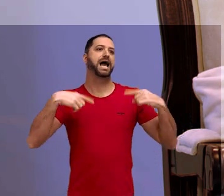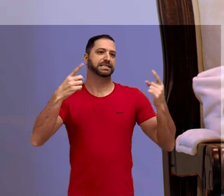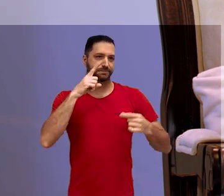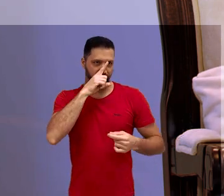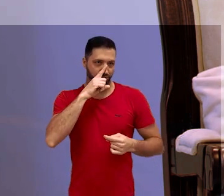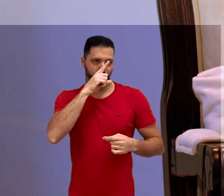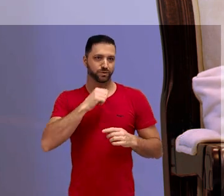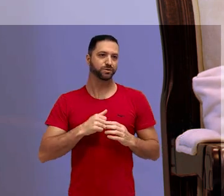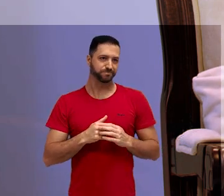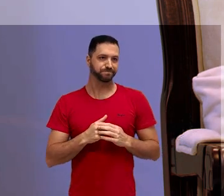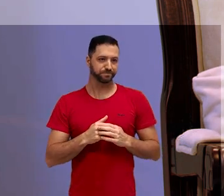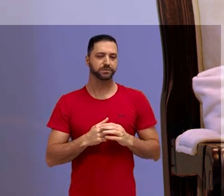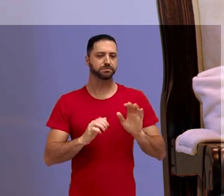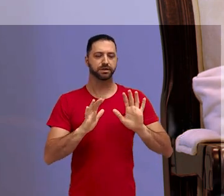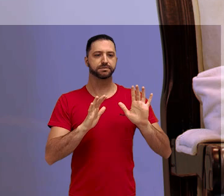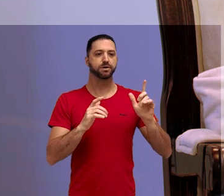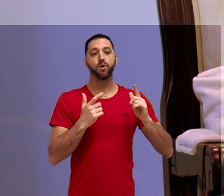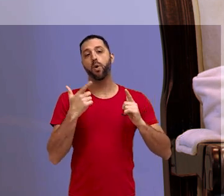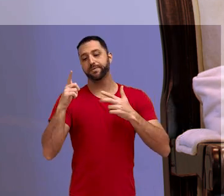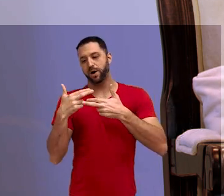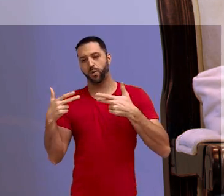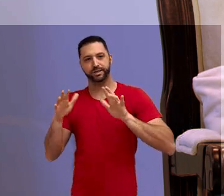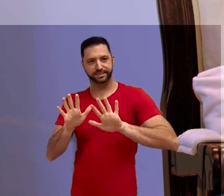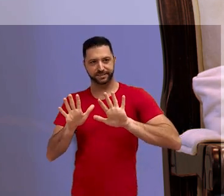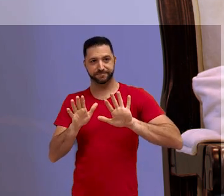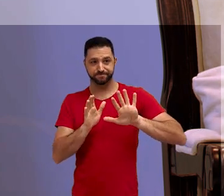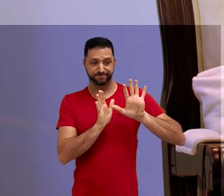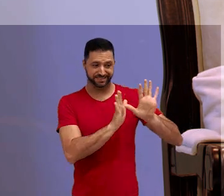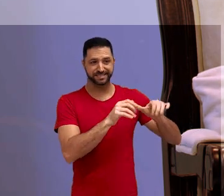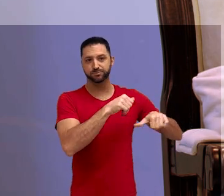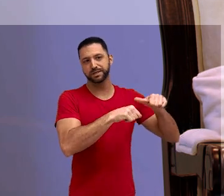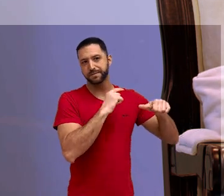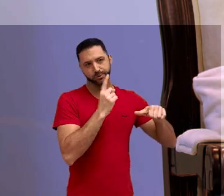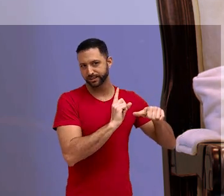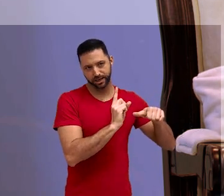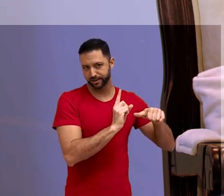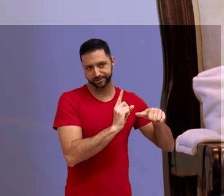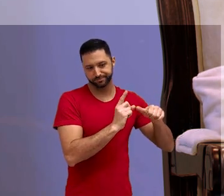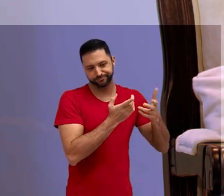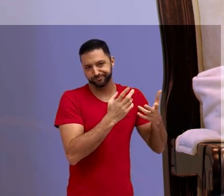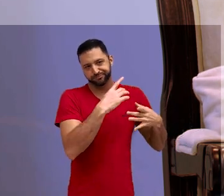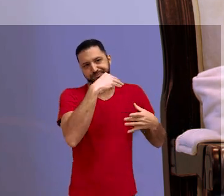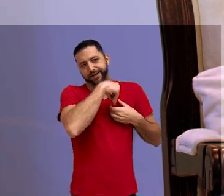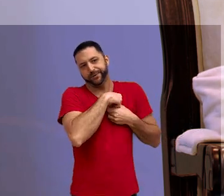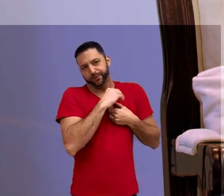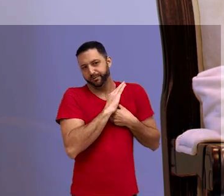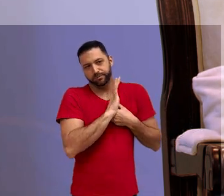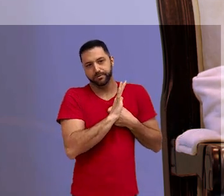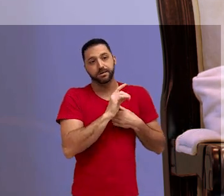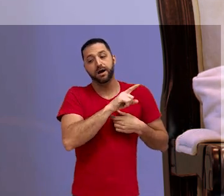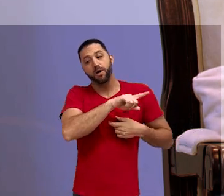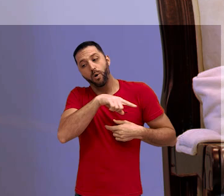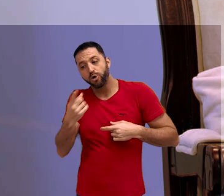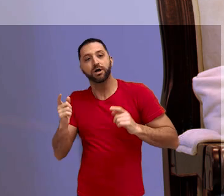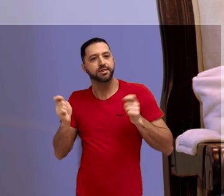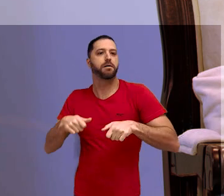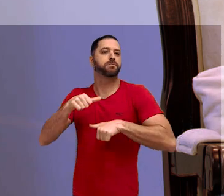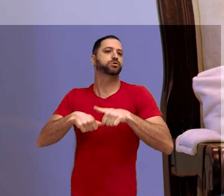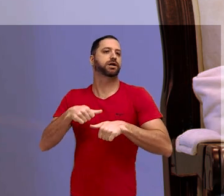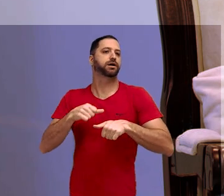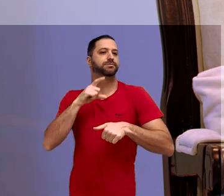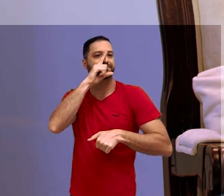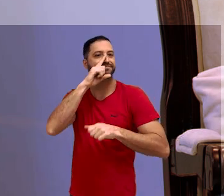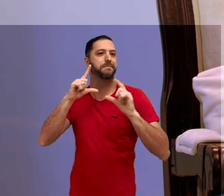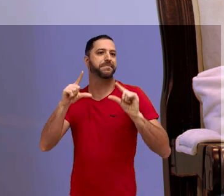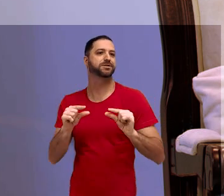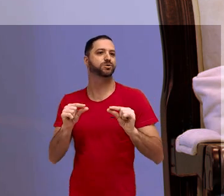te dizer o que depende de você, o que depende de mim, o que depende da Eunice. Esse nós temos que ter um estado de atenção. E por quê?